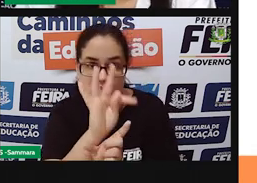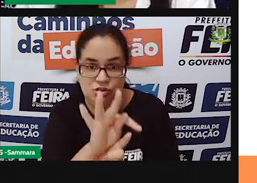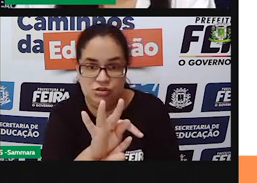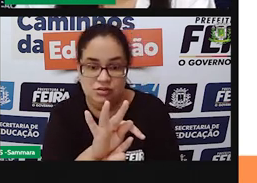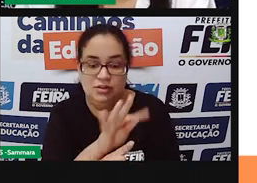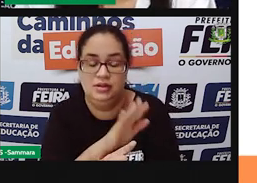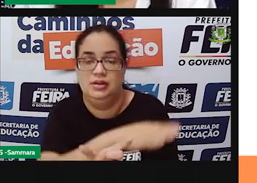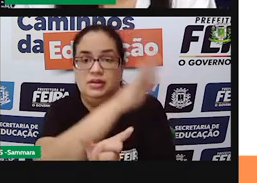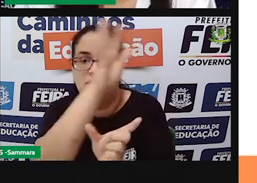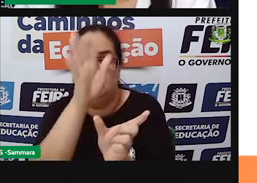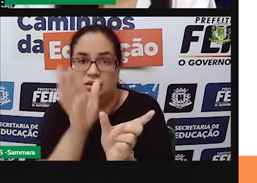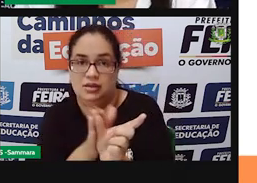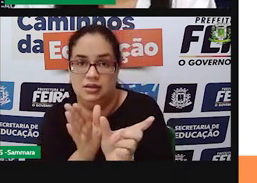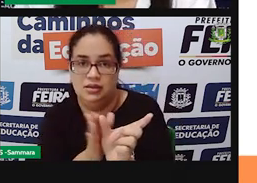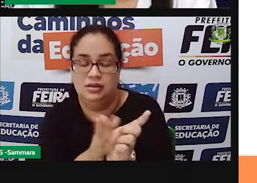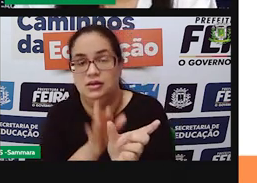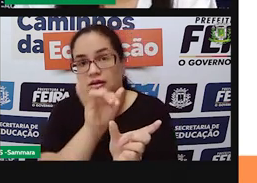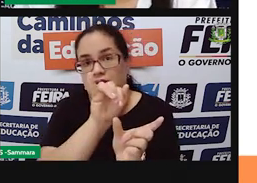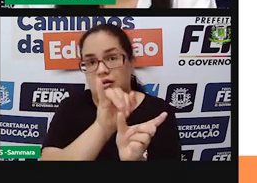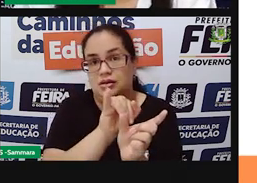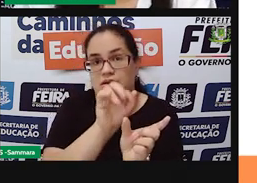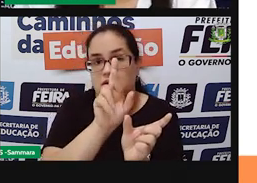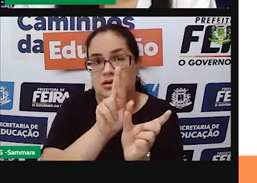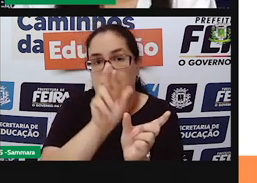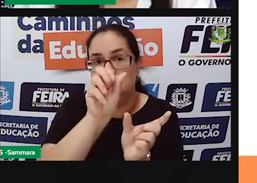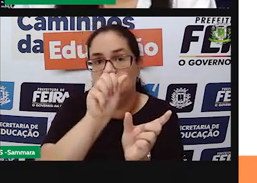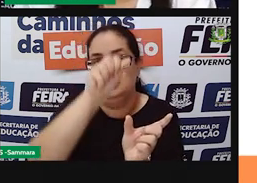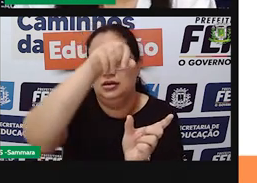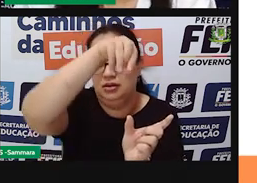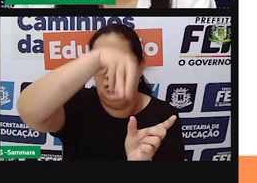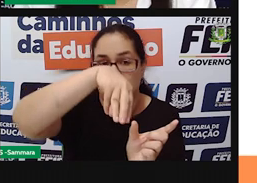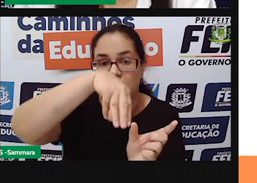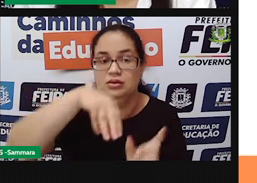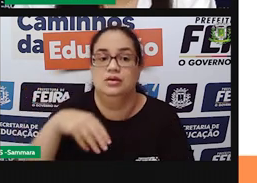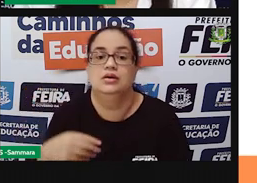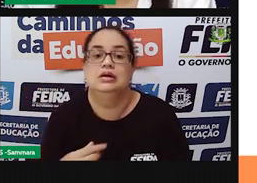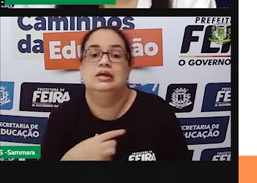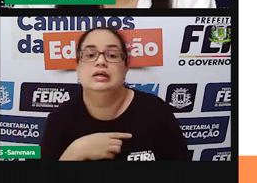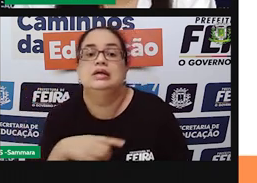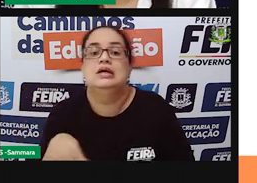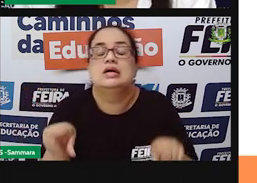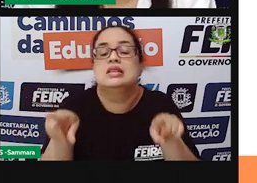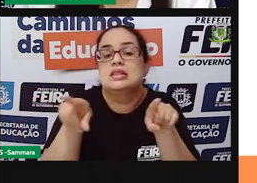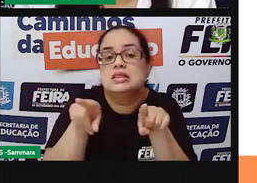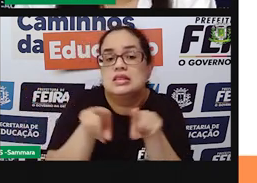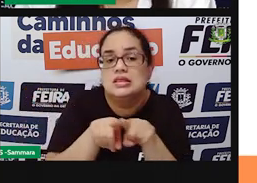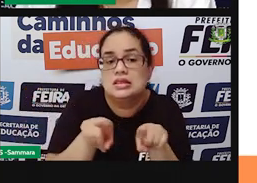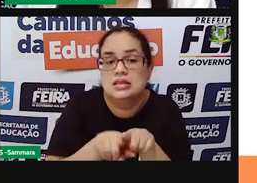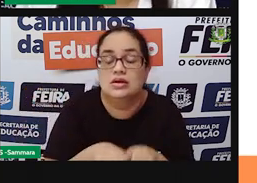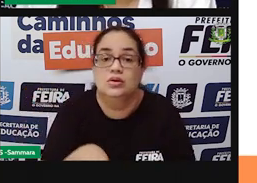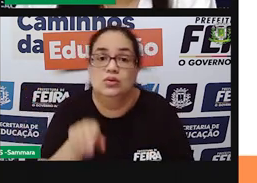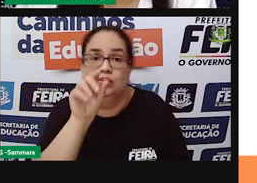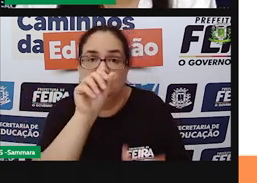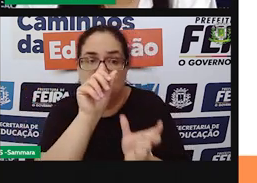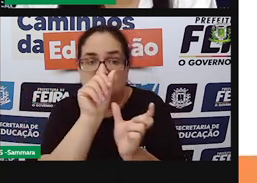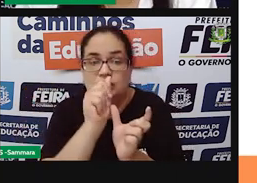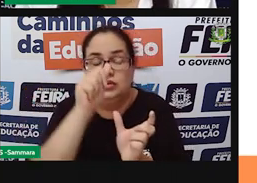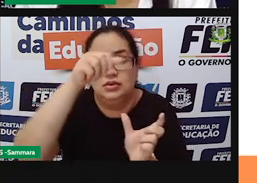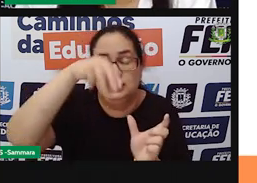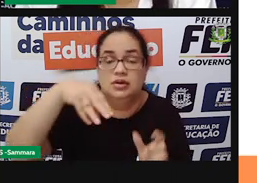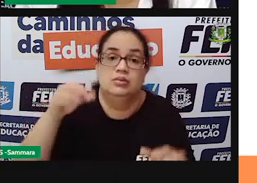E o final, irão. Que também conserva aí, ó, que também leva aí o AM no